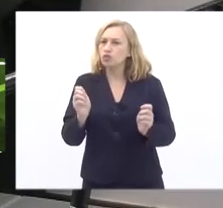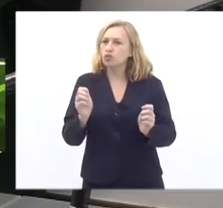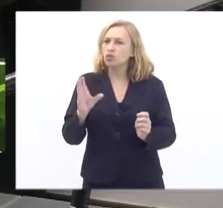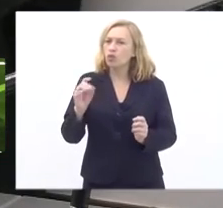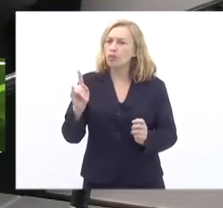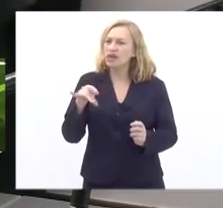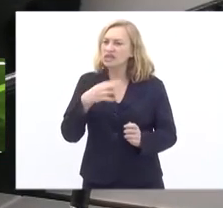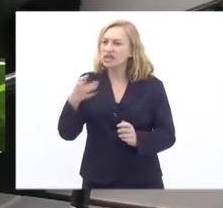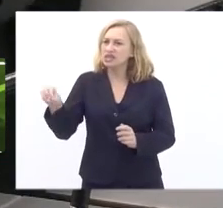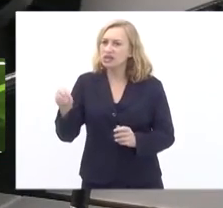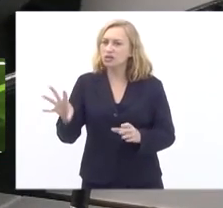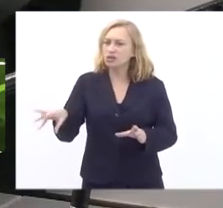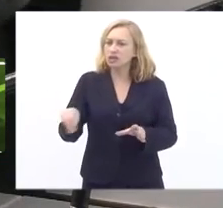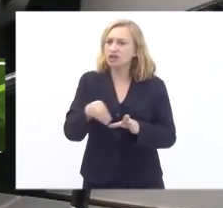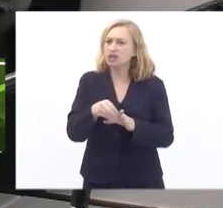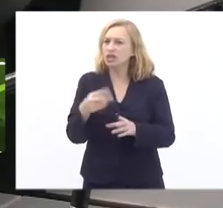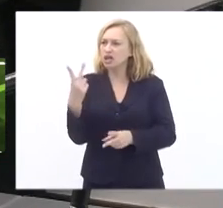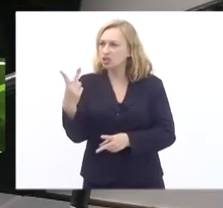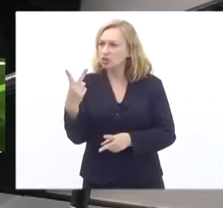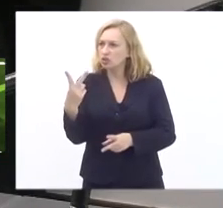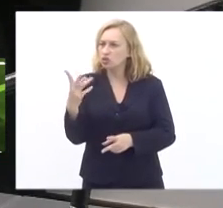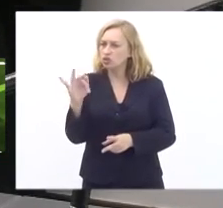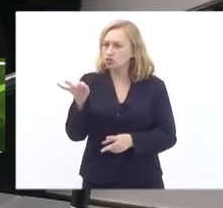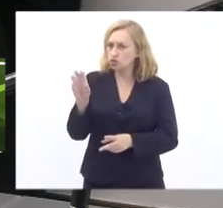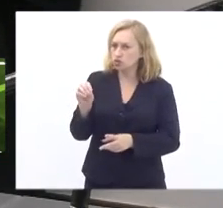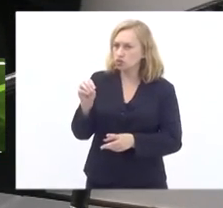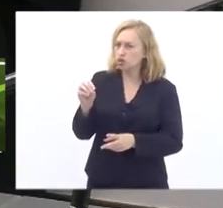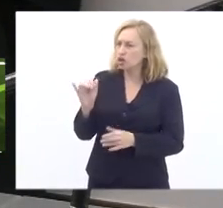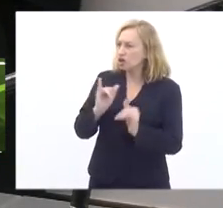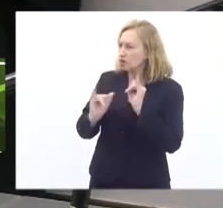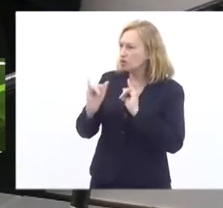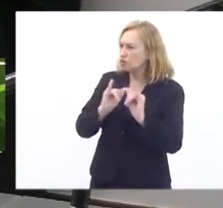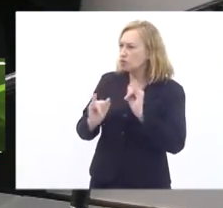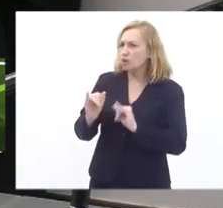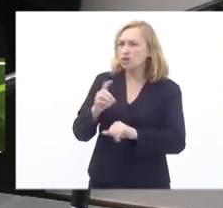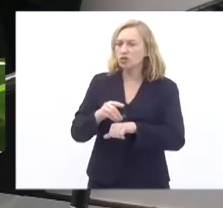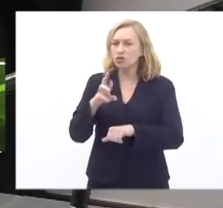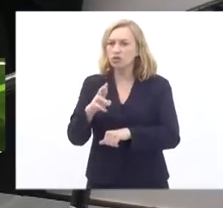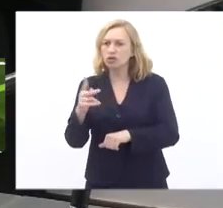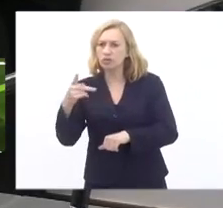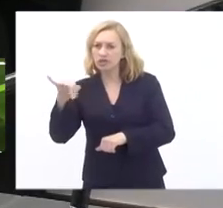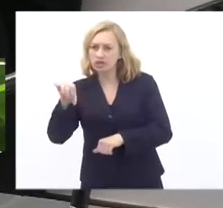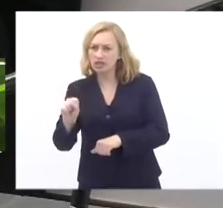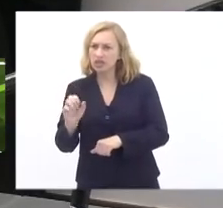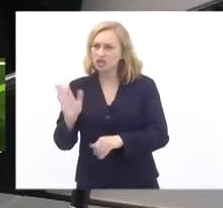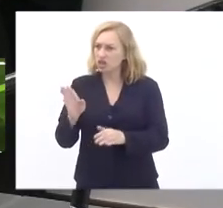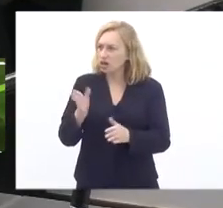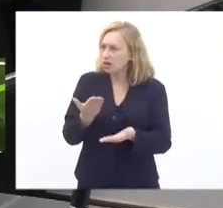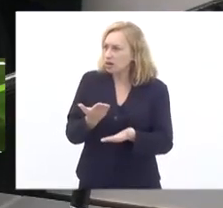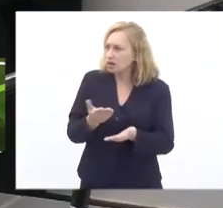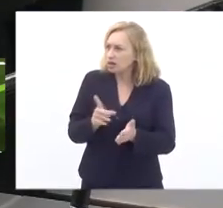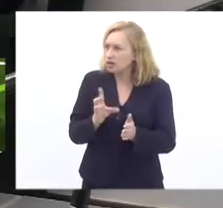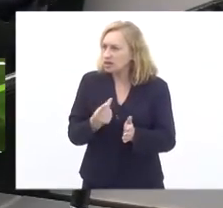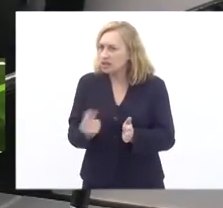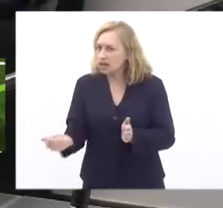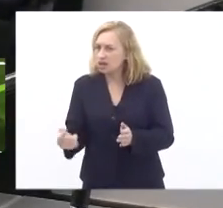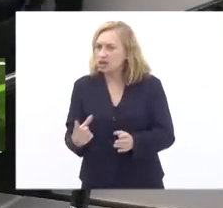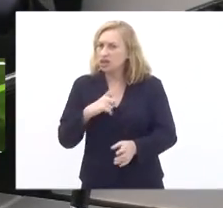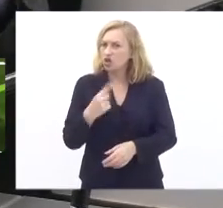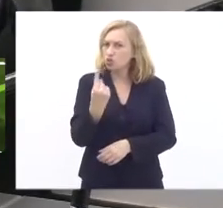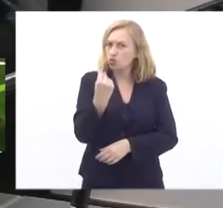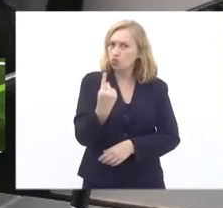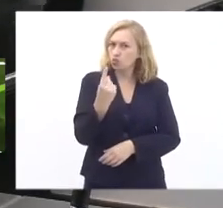da Faria. Eram dois fundos, e me informou a doutora Priscila que um dos fundos já caiu. Mas tem ainda um